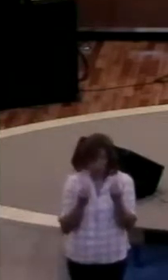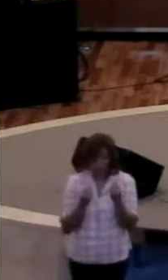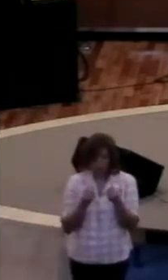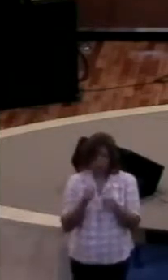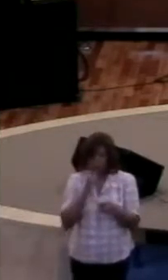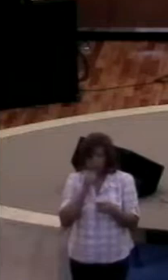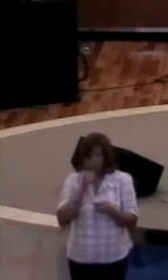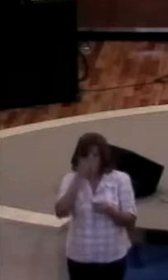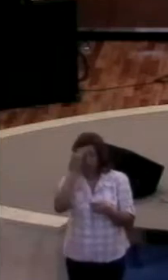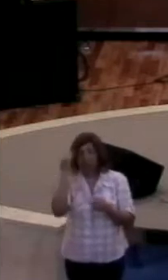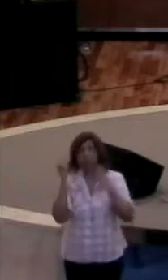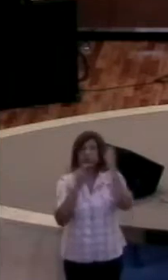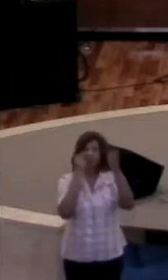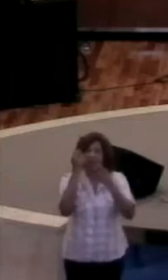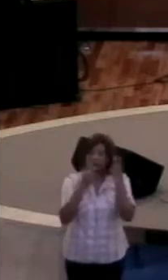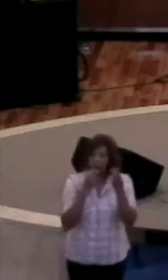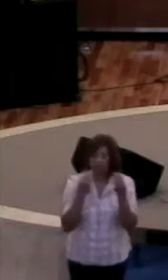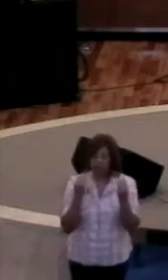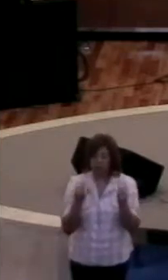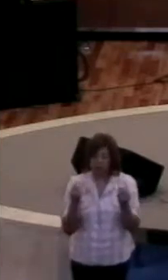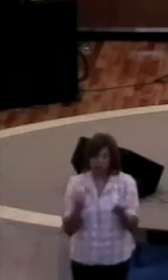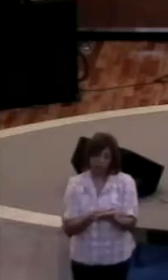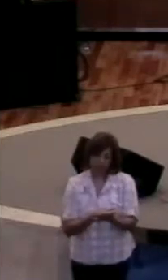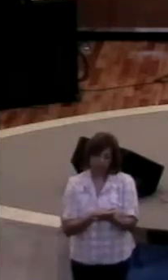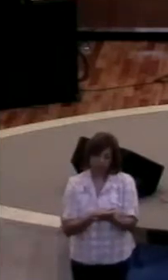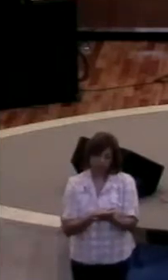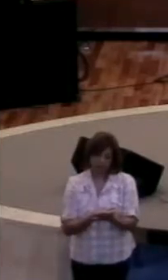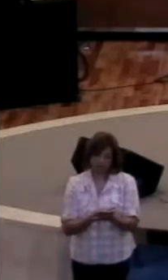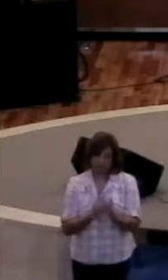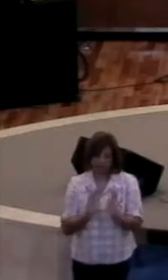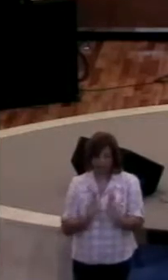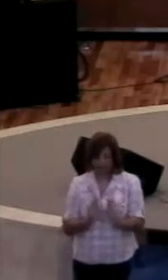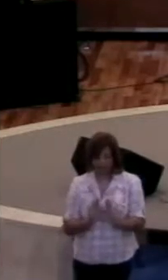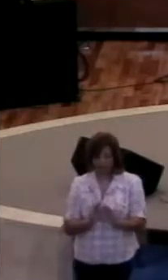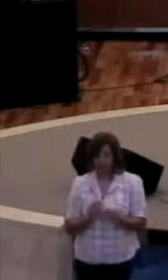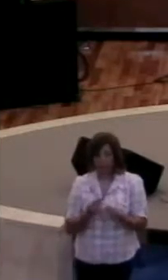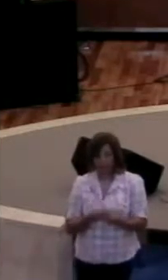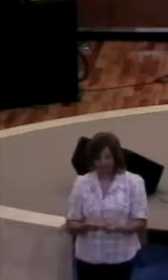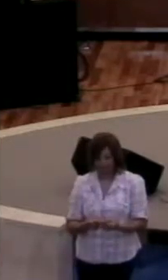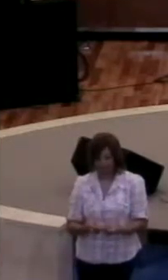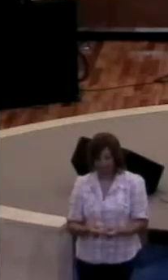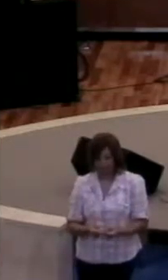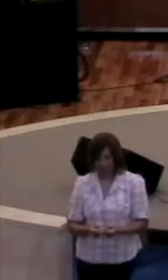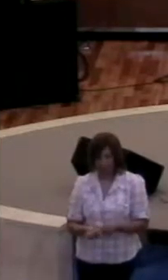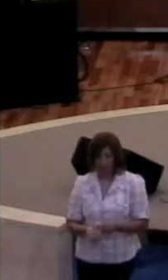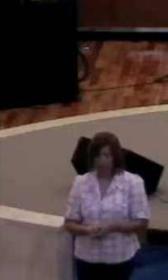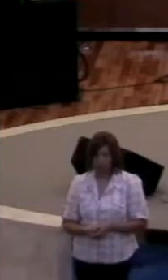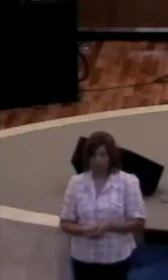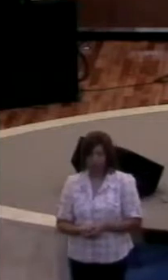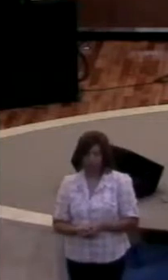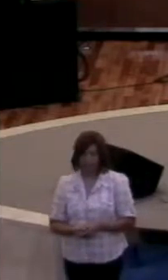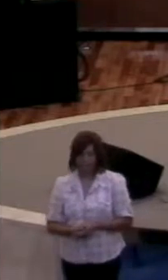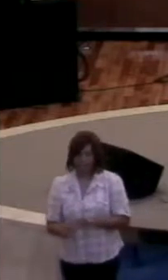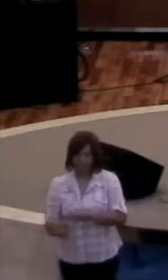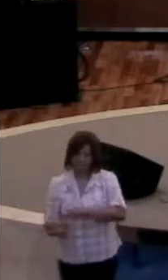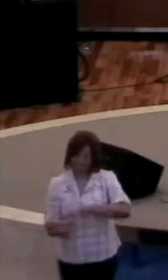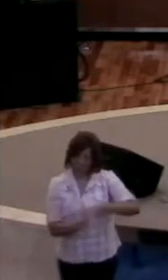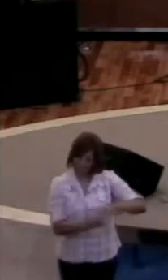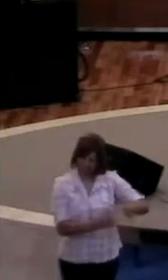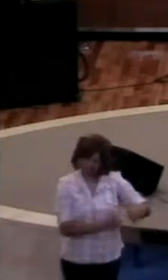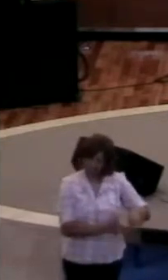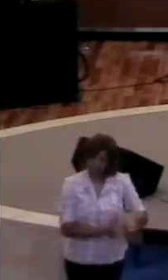gritando: não, não vai ser hoje. Eu me recordo, quando fui pregar numa